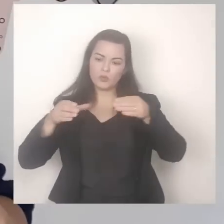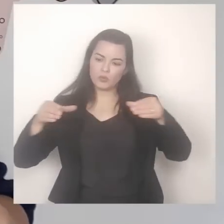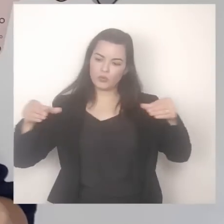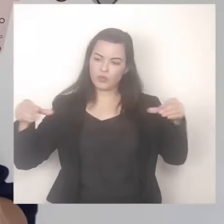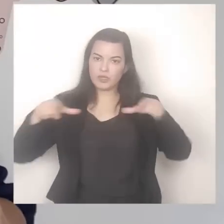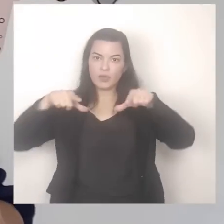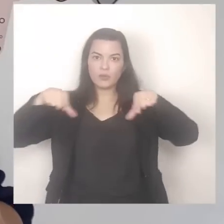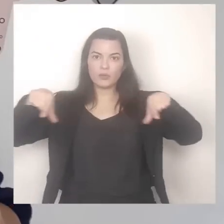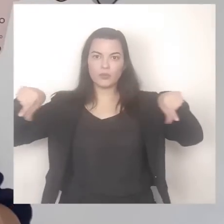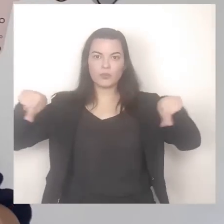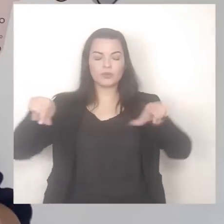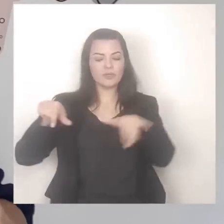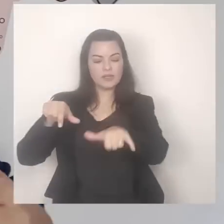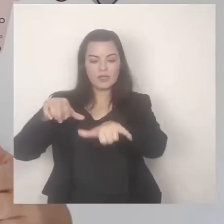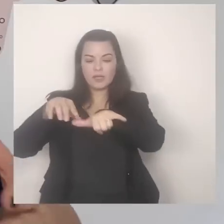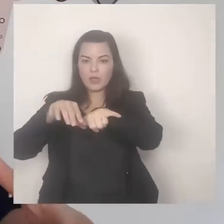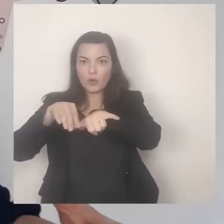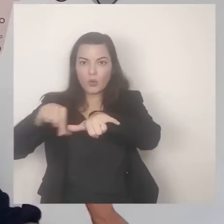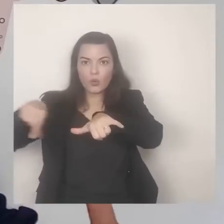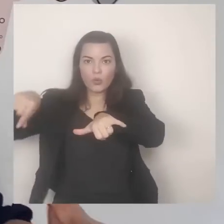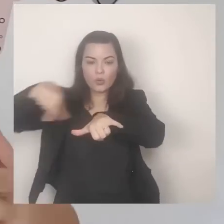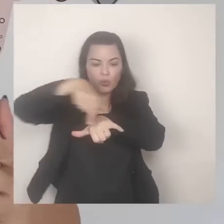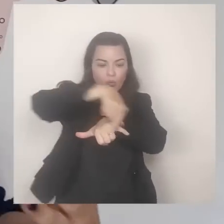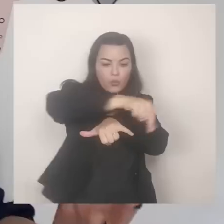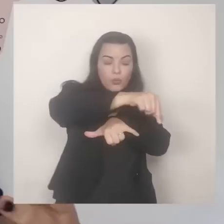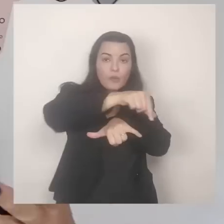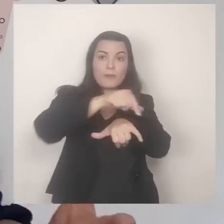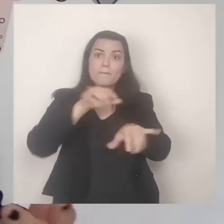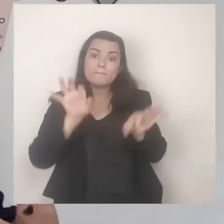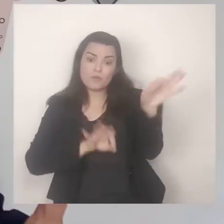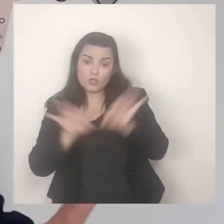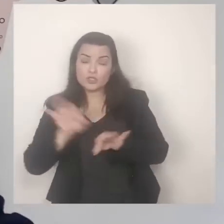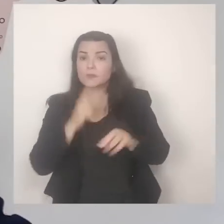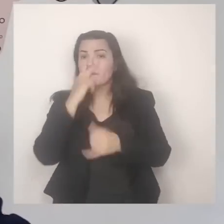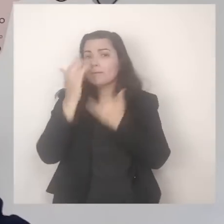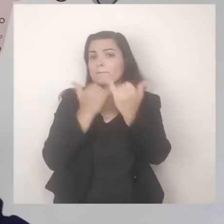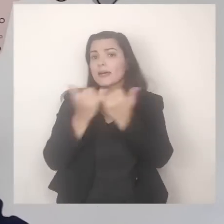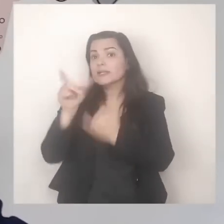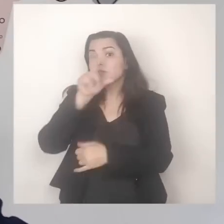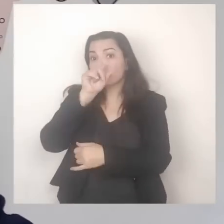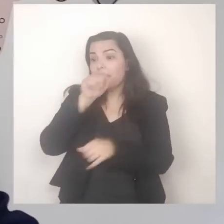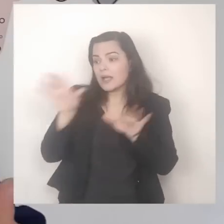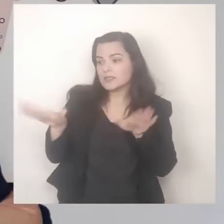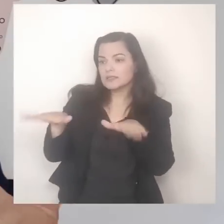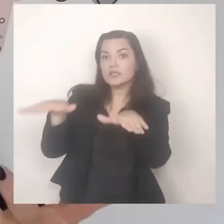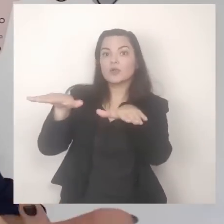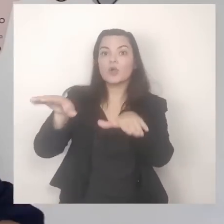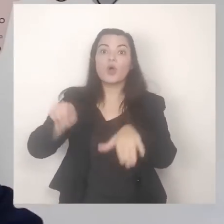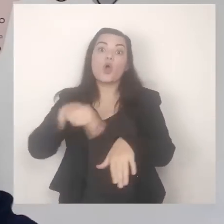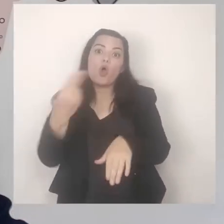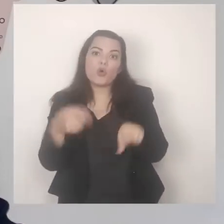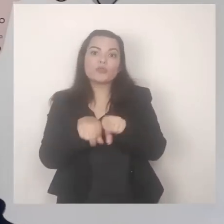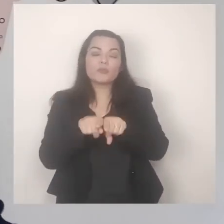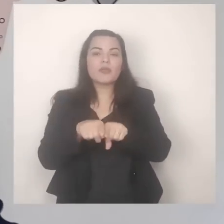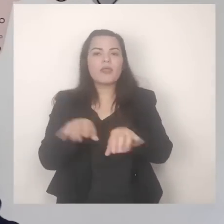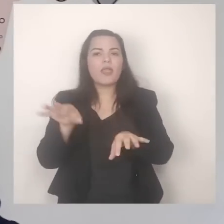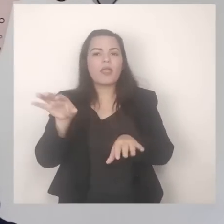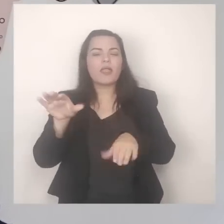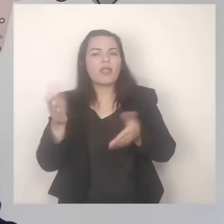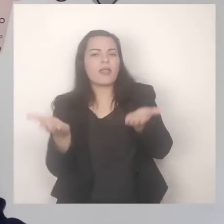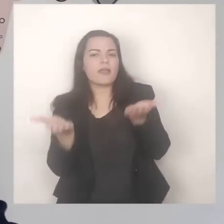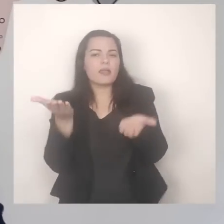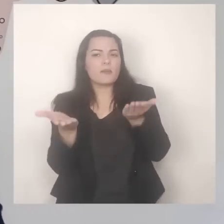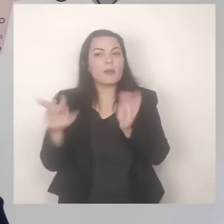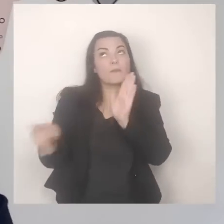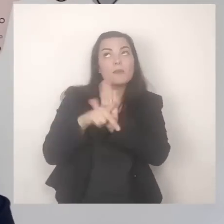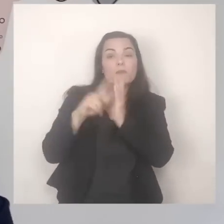como a asa dos pássaros, ou como o equilíbrio aí que nós temos em uma pipa. Olha quanta